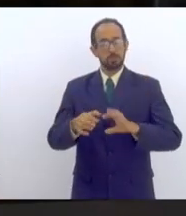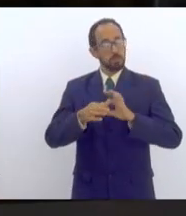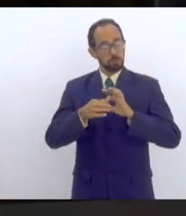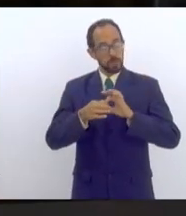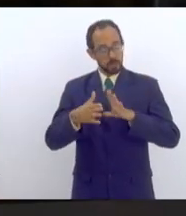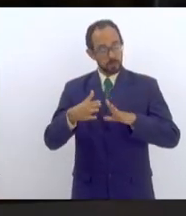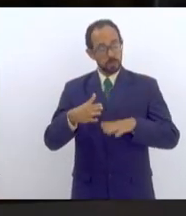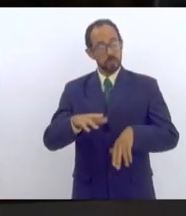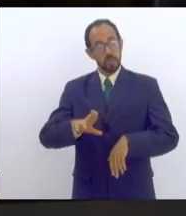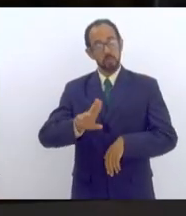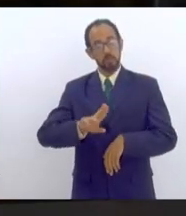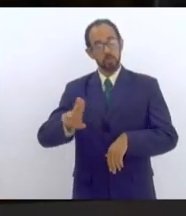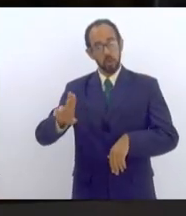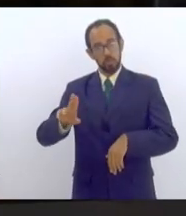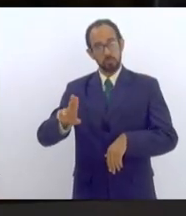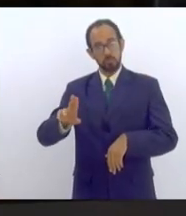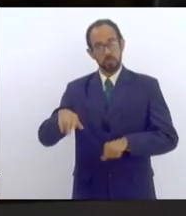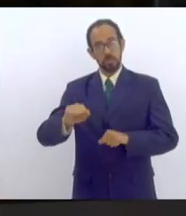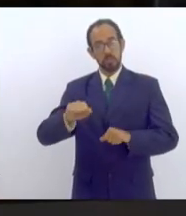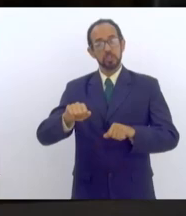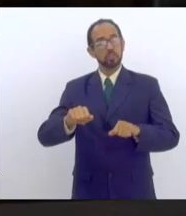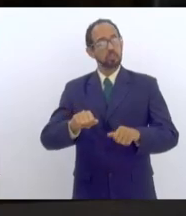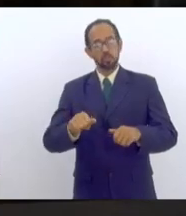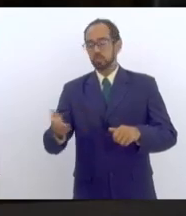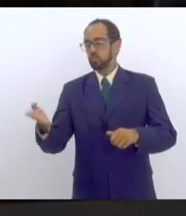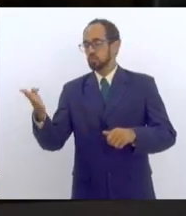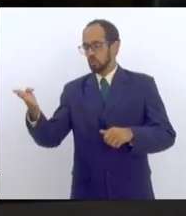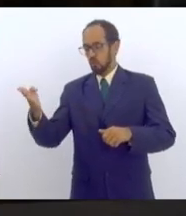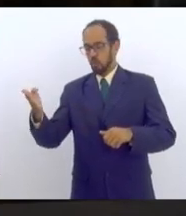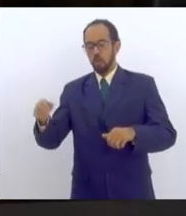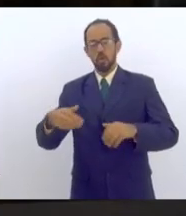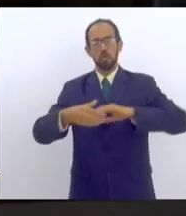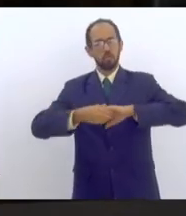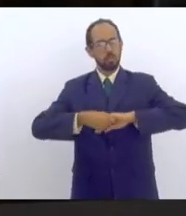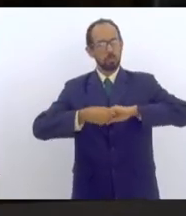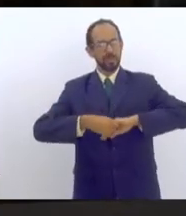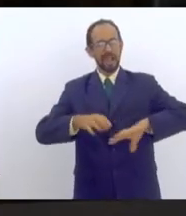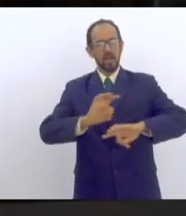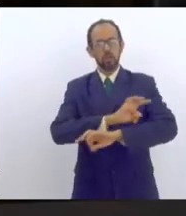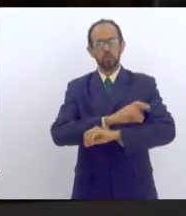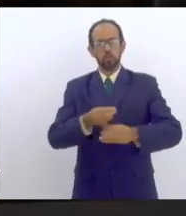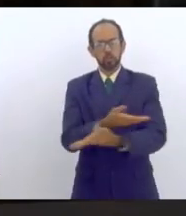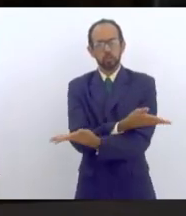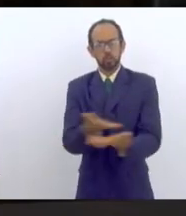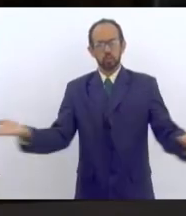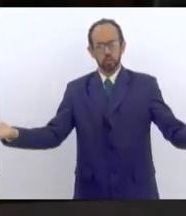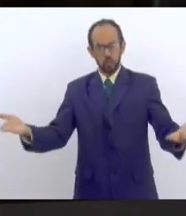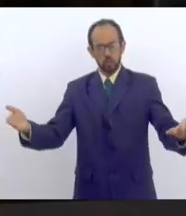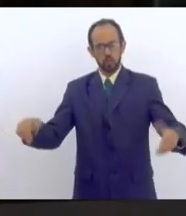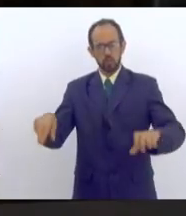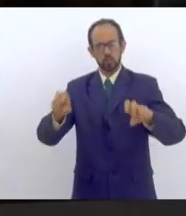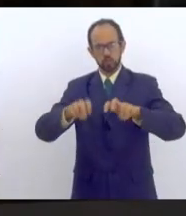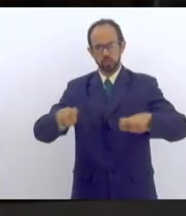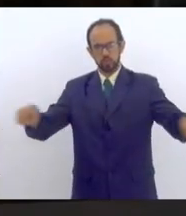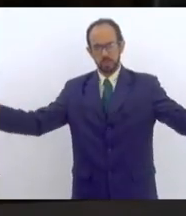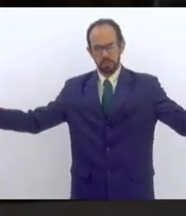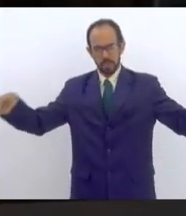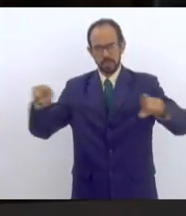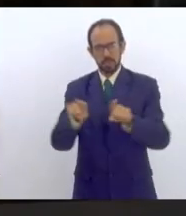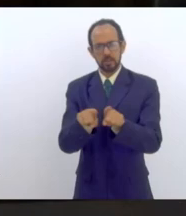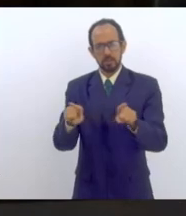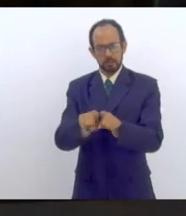em nome de quem eu saúdo todos os parlamentares, todos os componentes dessa mesa.